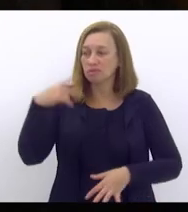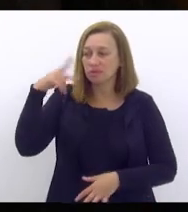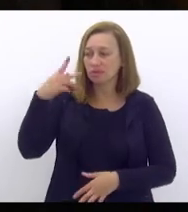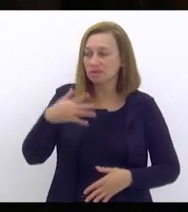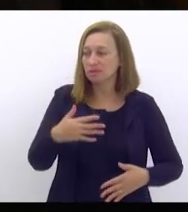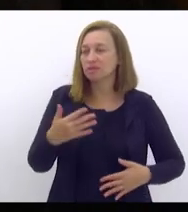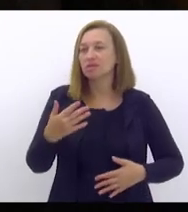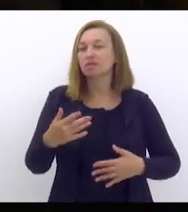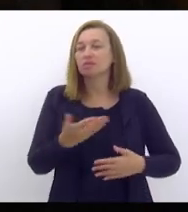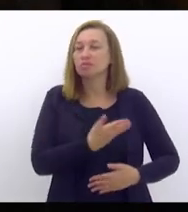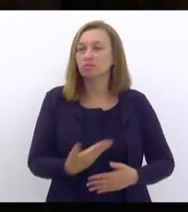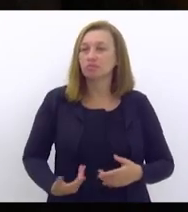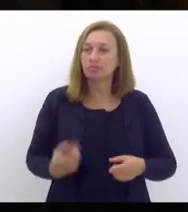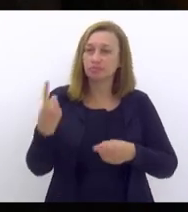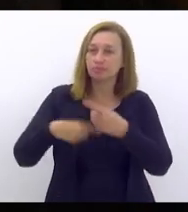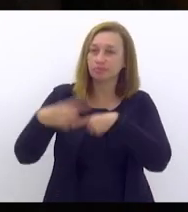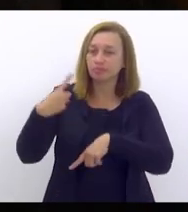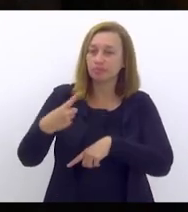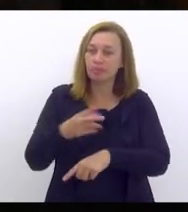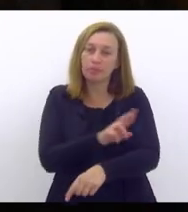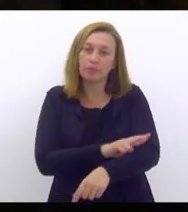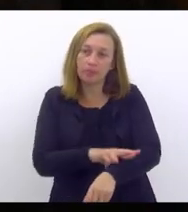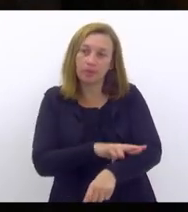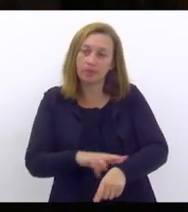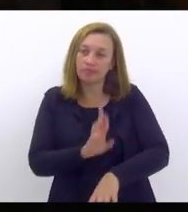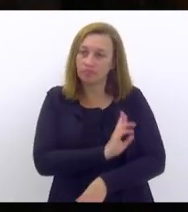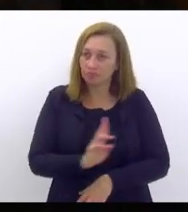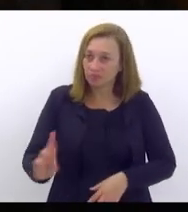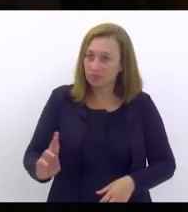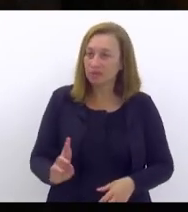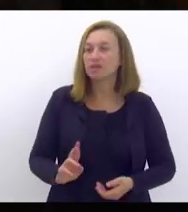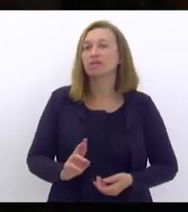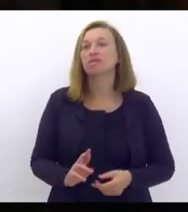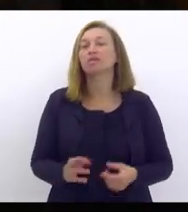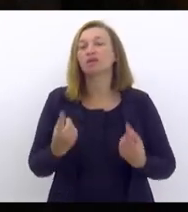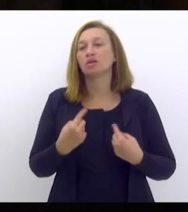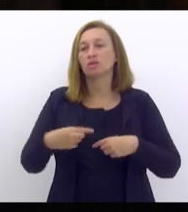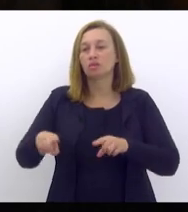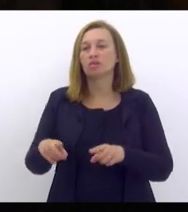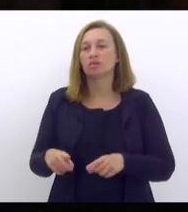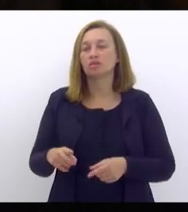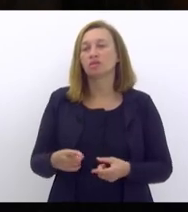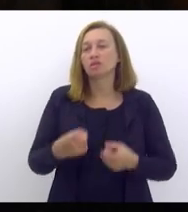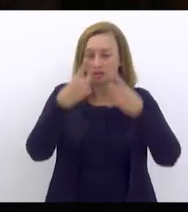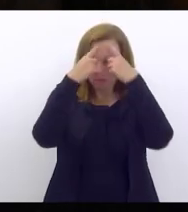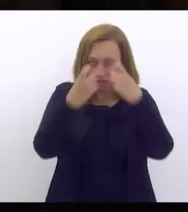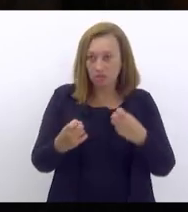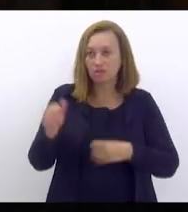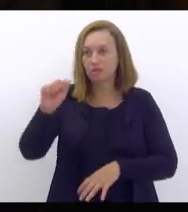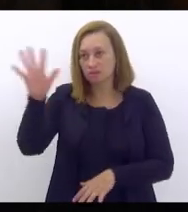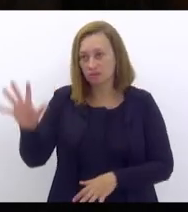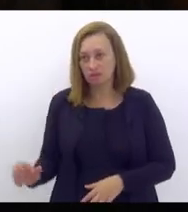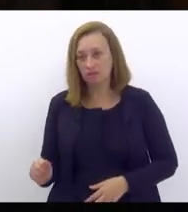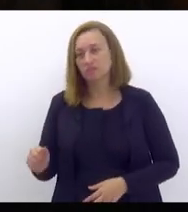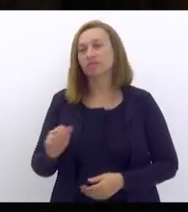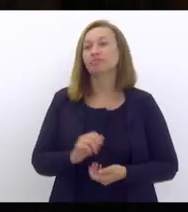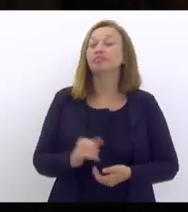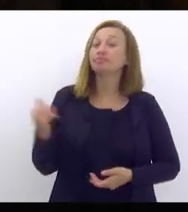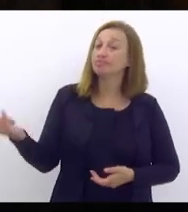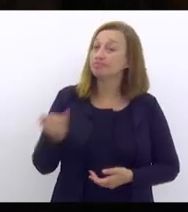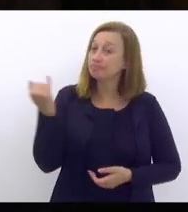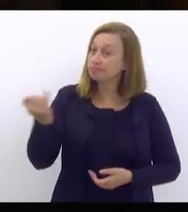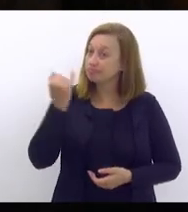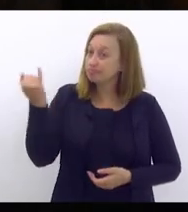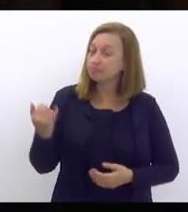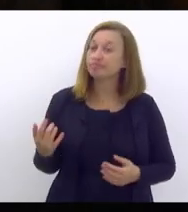de superação do racismo religioso e de toda a violência às religiões de matriz africana. Foi importante